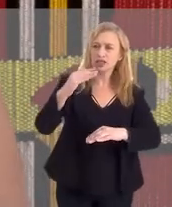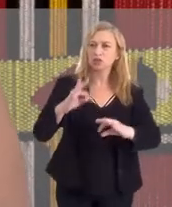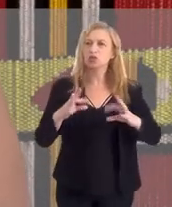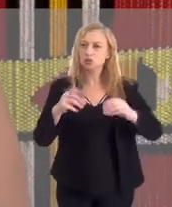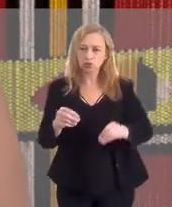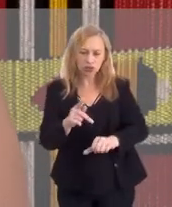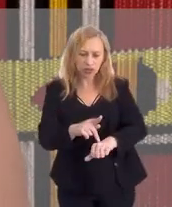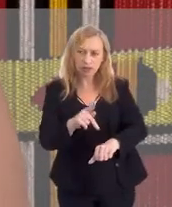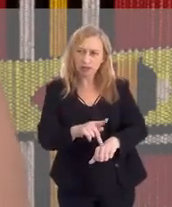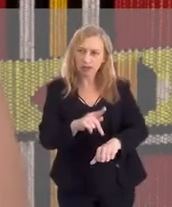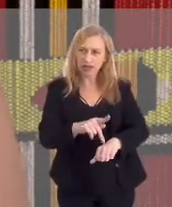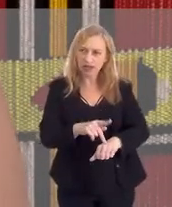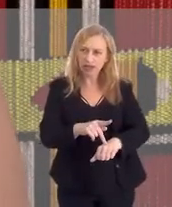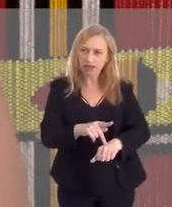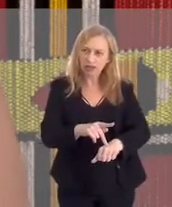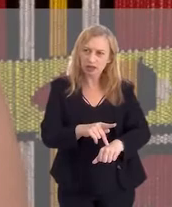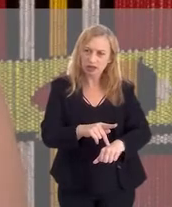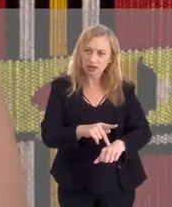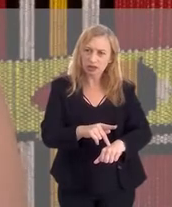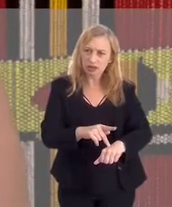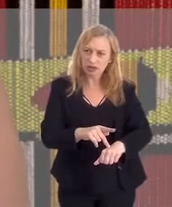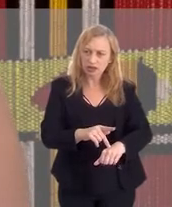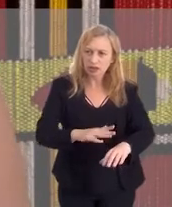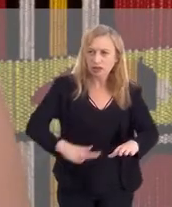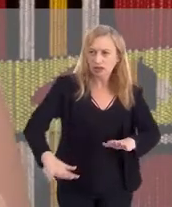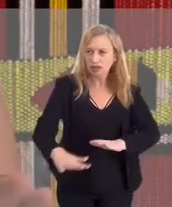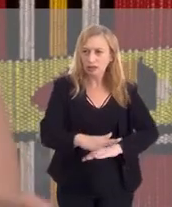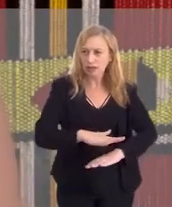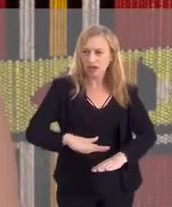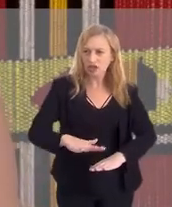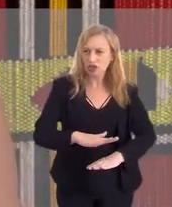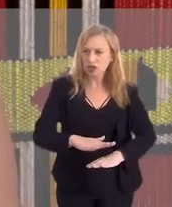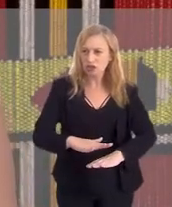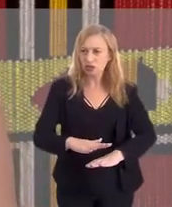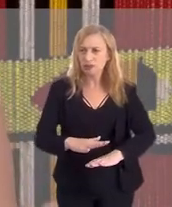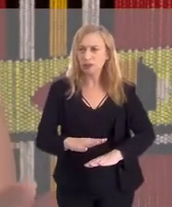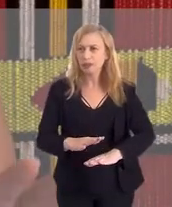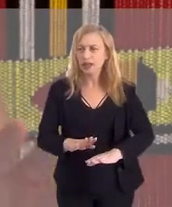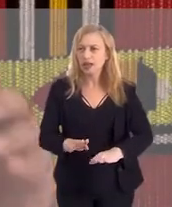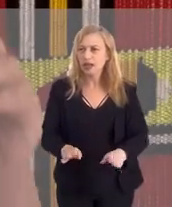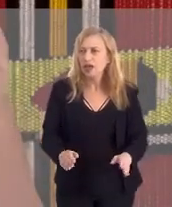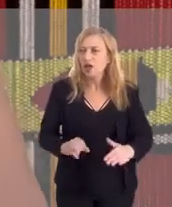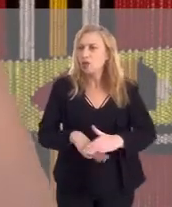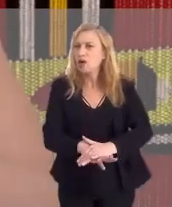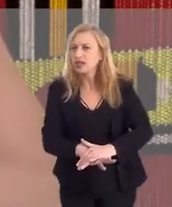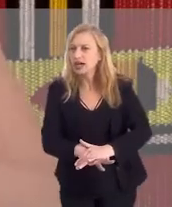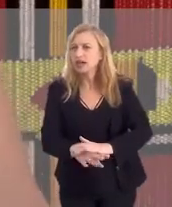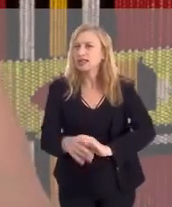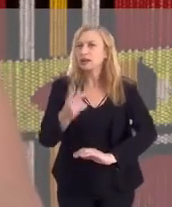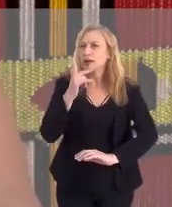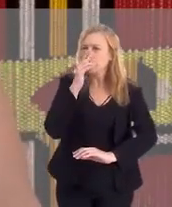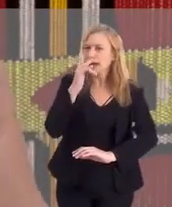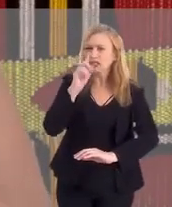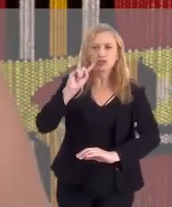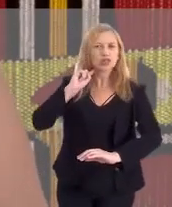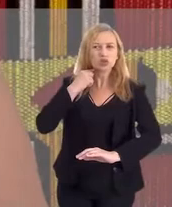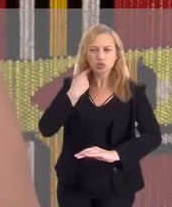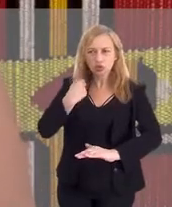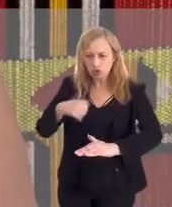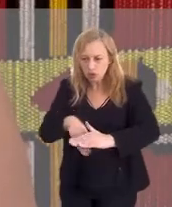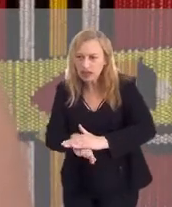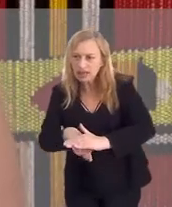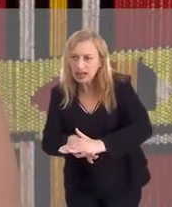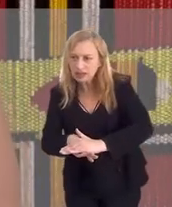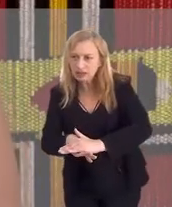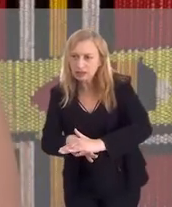é pedras, ouro, nada disso é para ser mexido. Isso é para ser resguardado ali embaixo, que é como se fosse a sujeira da terra, uma pedra